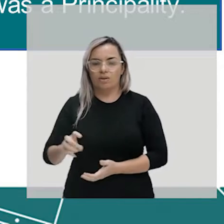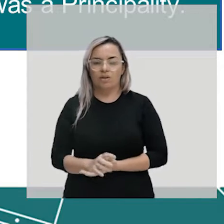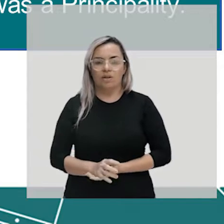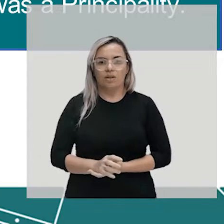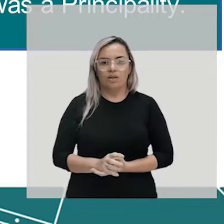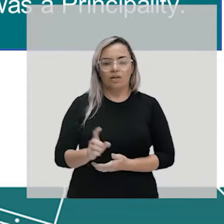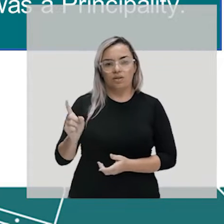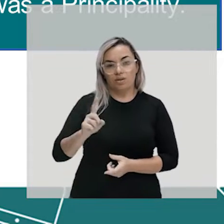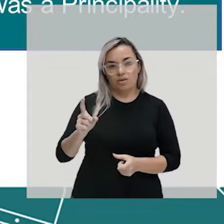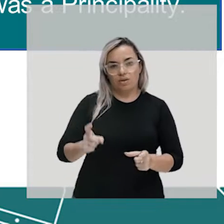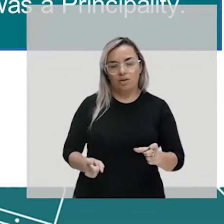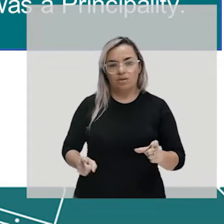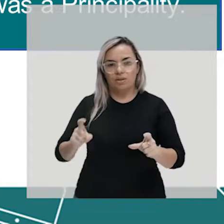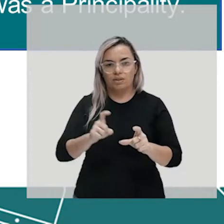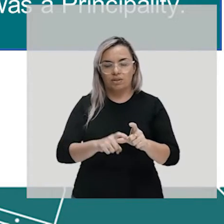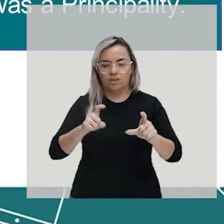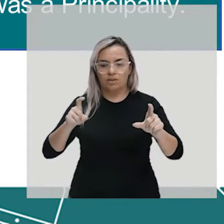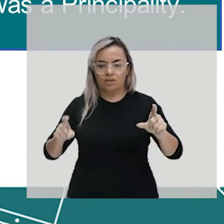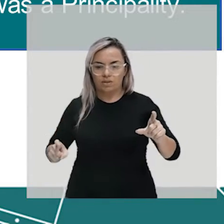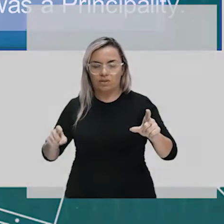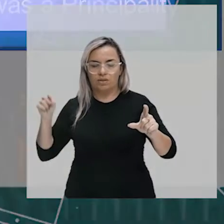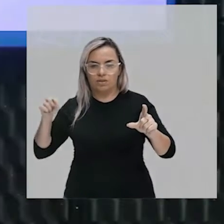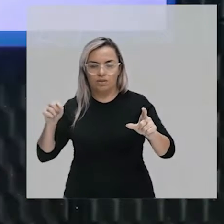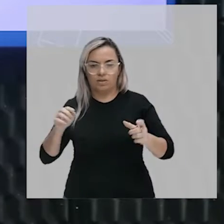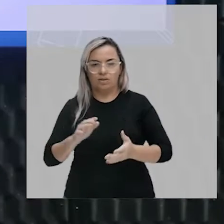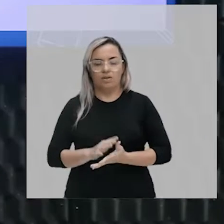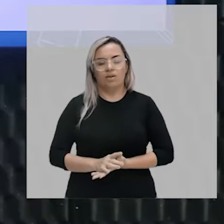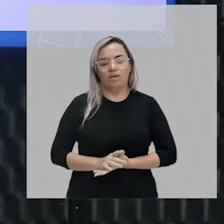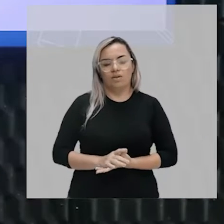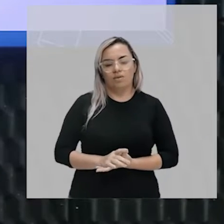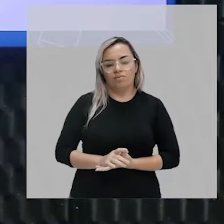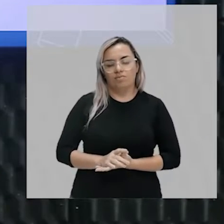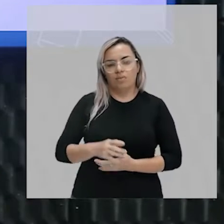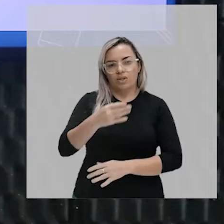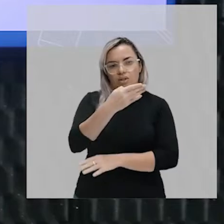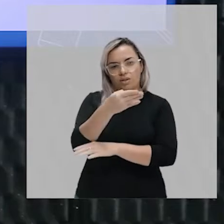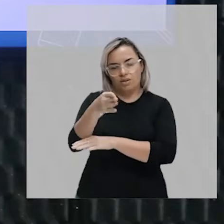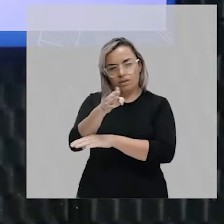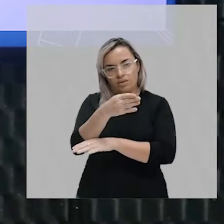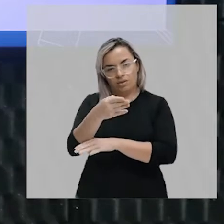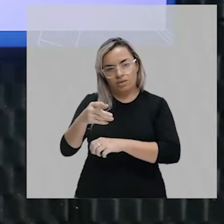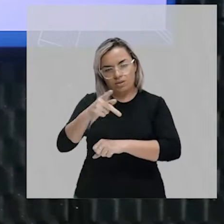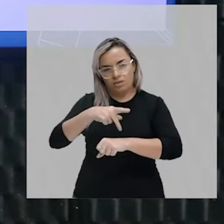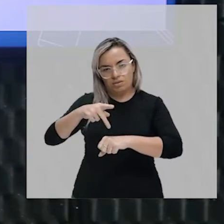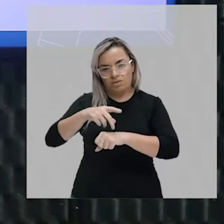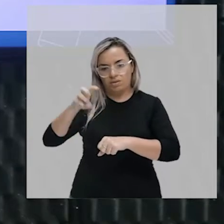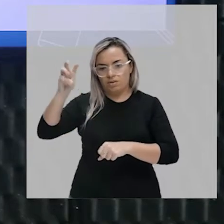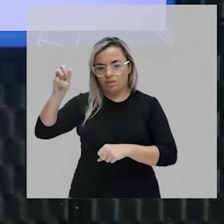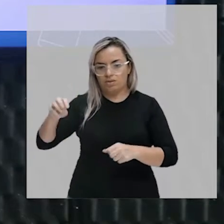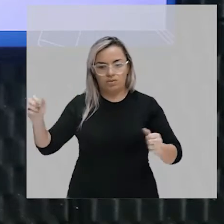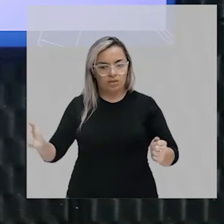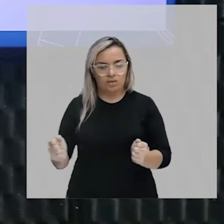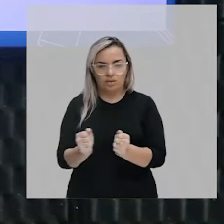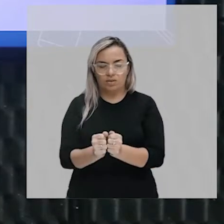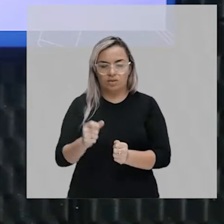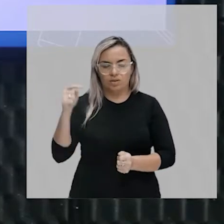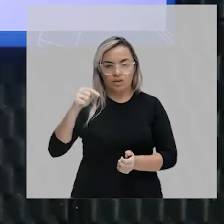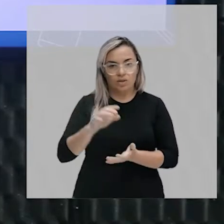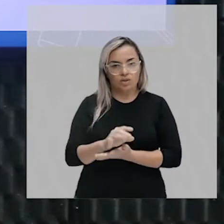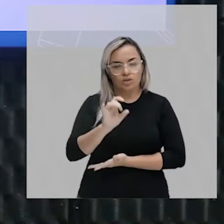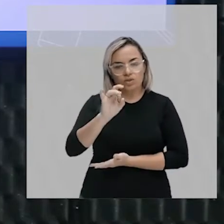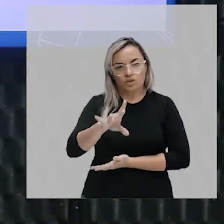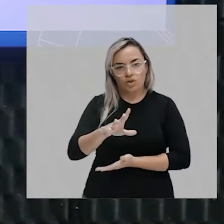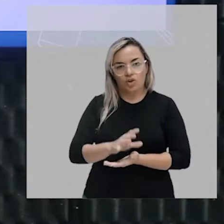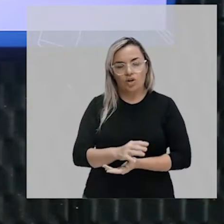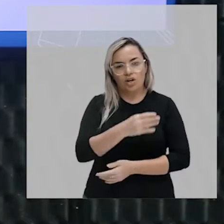ele era um Principado tá então por isso que a bandeira do País de Gales não é considerado o que a gente tem aqui é a bandeira da Inglaterra